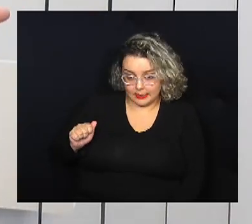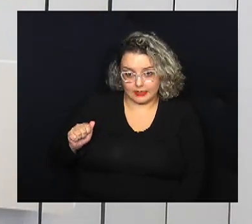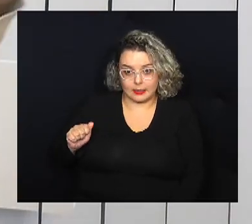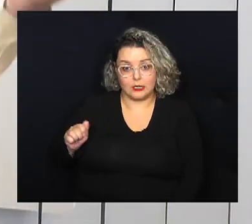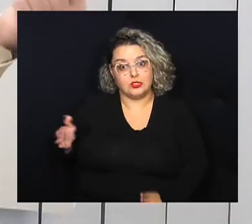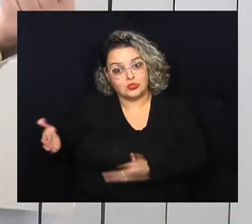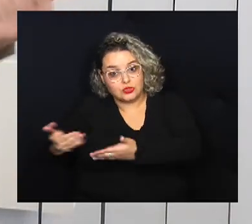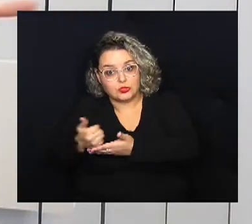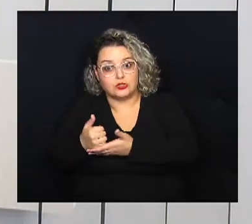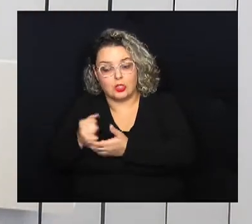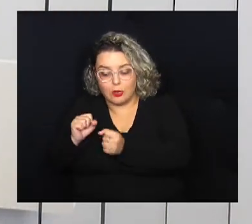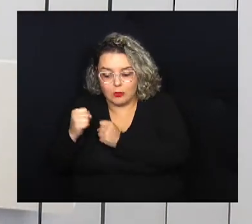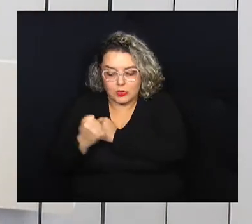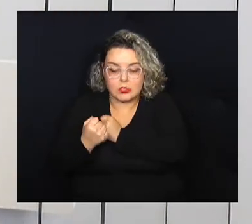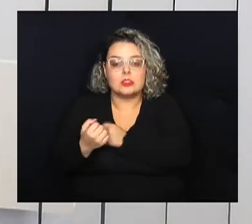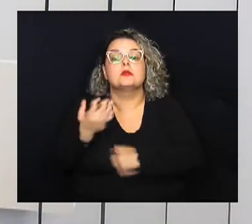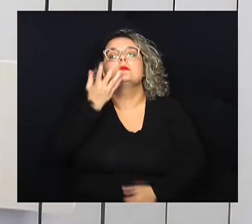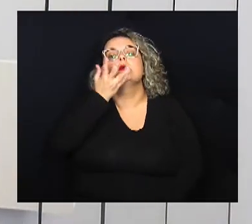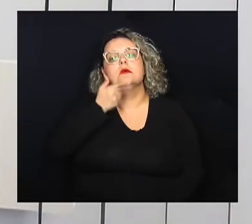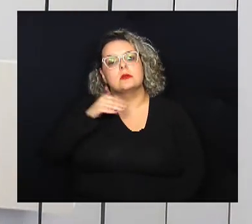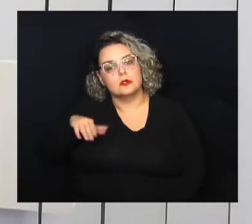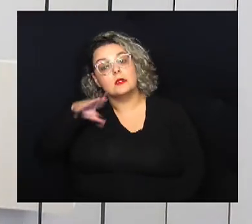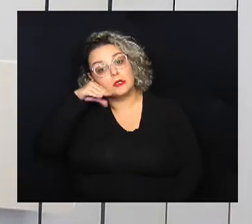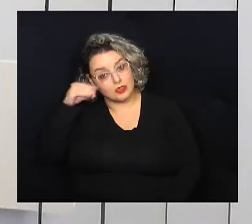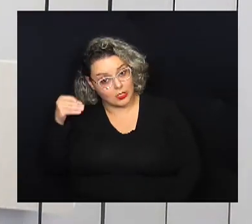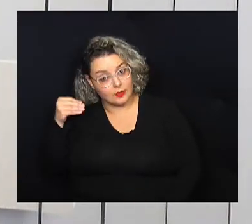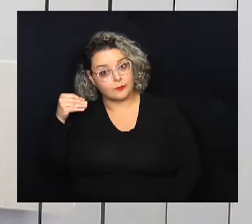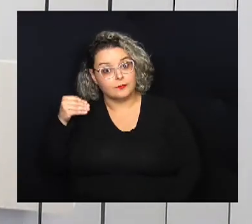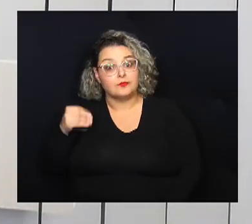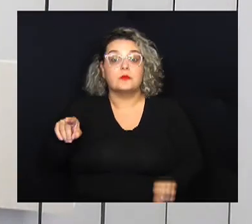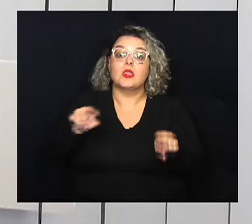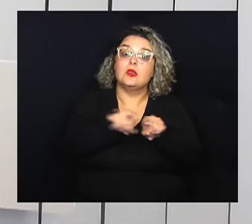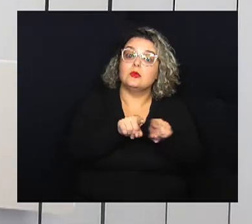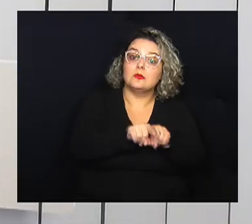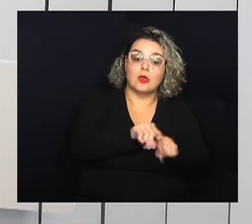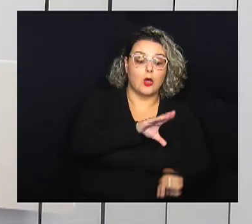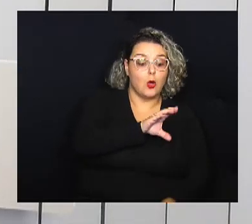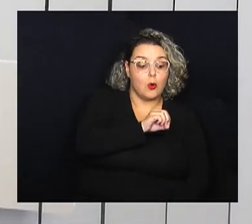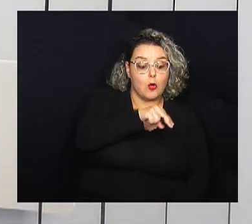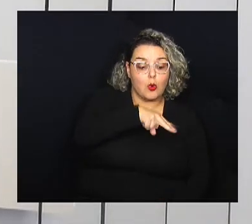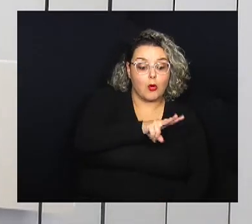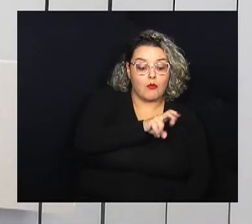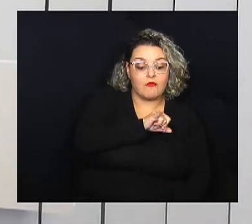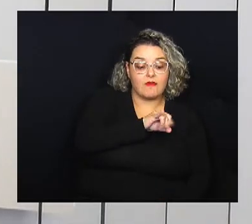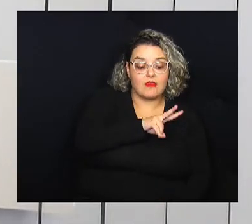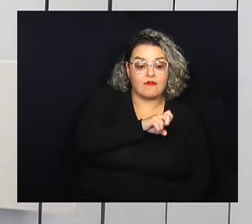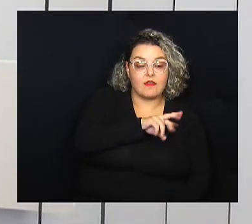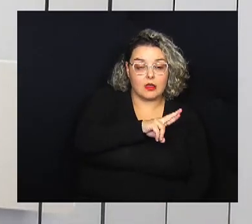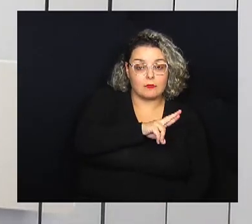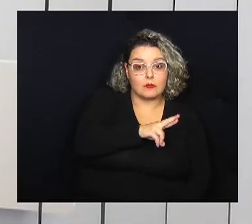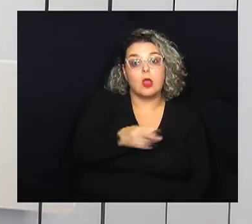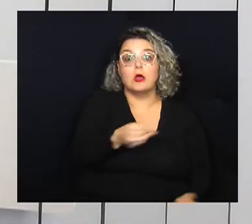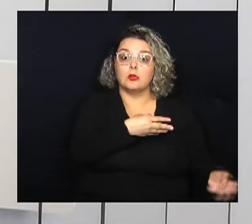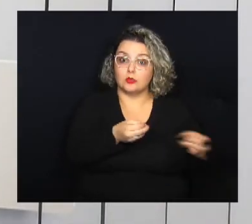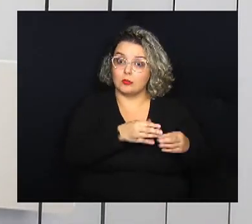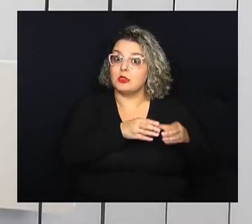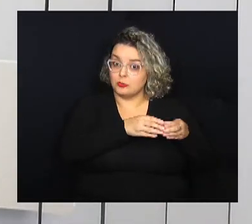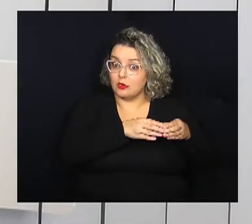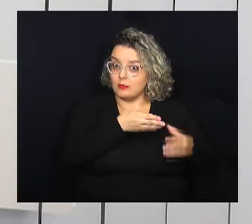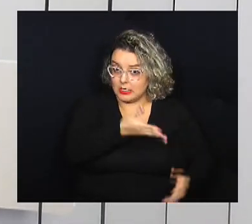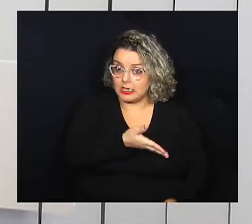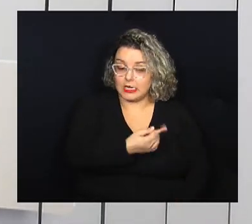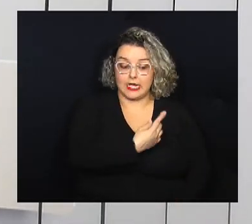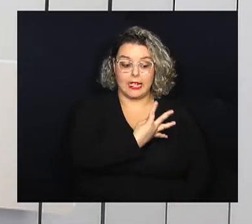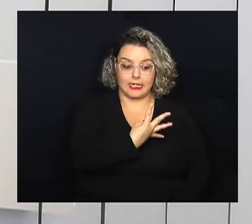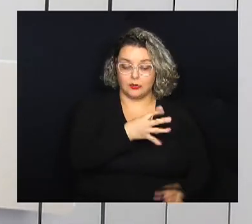Proteção Especial à Criança e ao Adolescente, e o Conviver. Atualmente, o Conviver possui